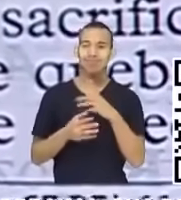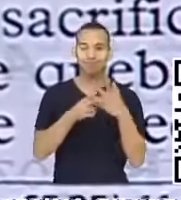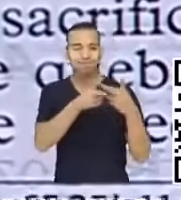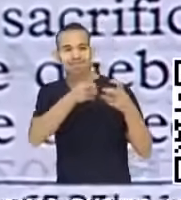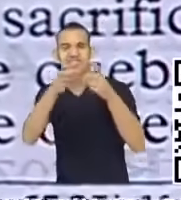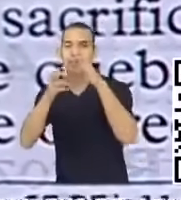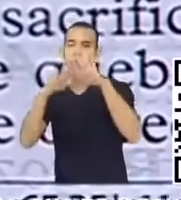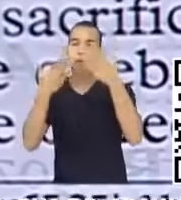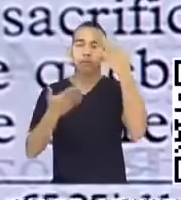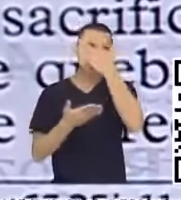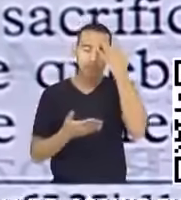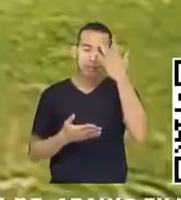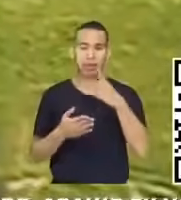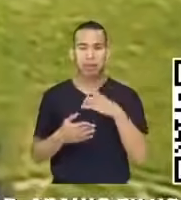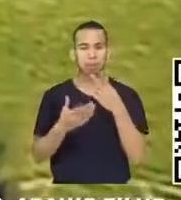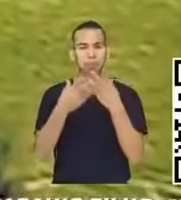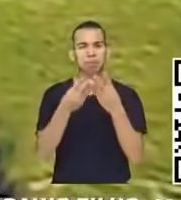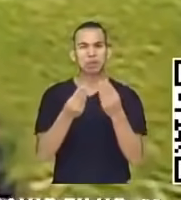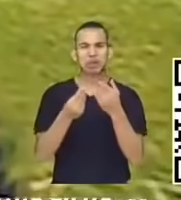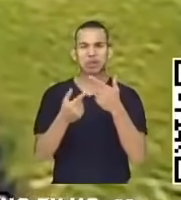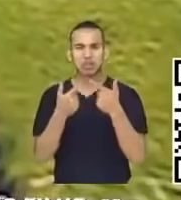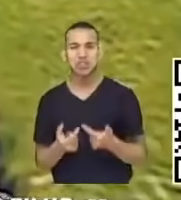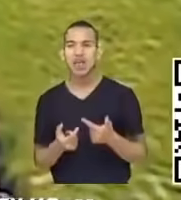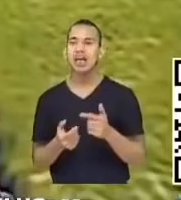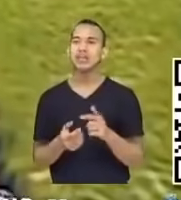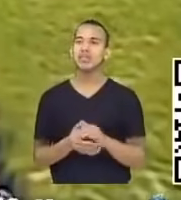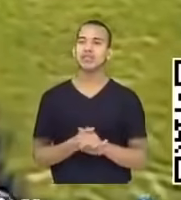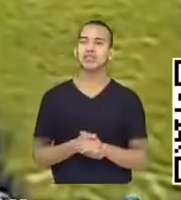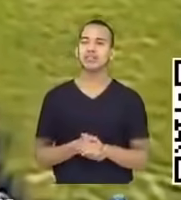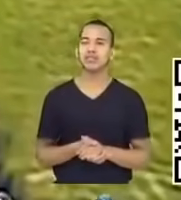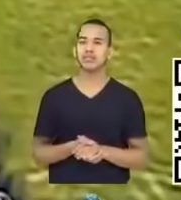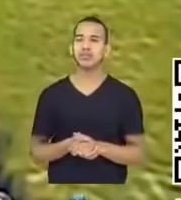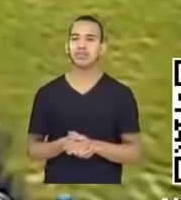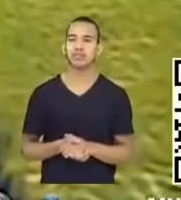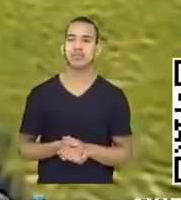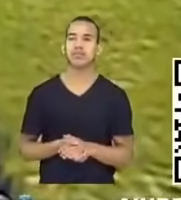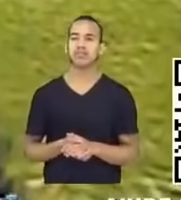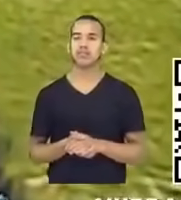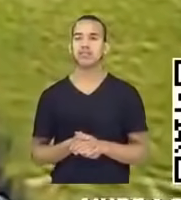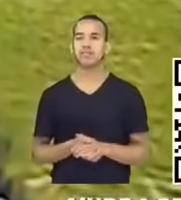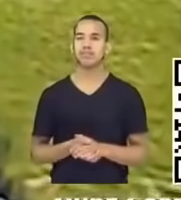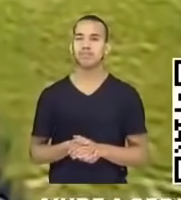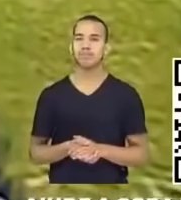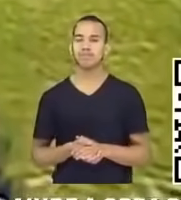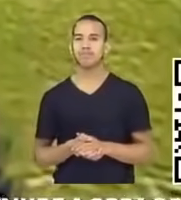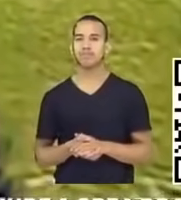quando tem alguém muito enjoado muita frente cheio de prova meu Deus falando tá azeda